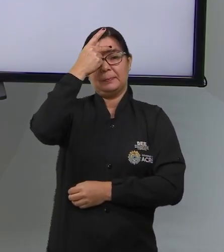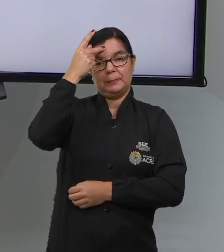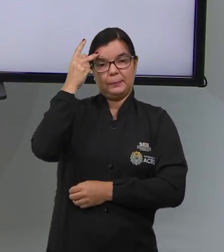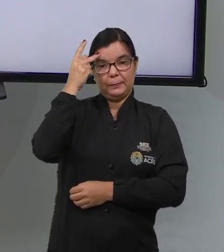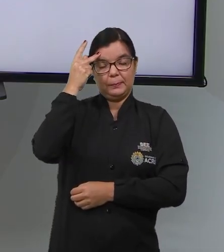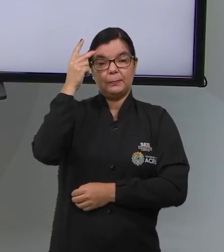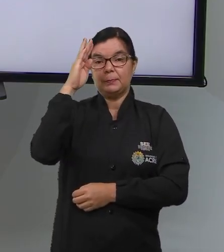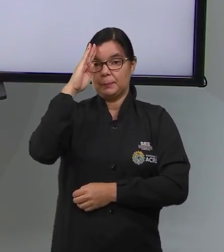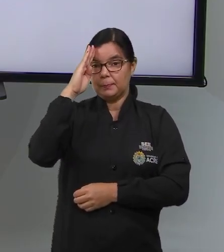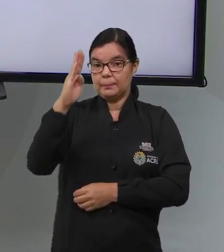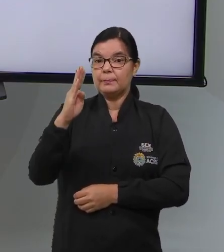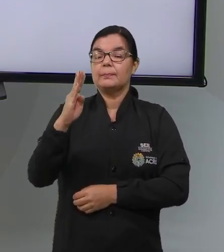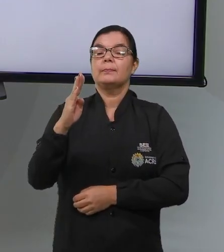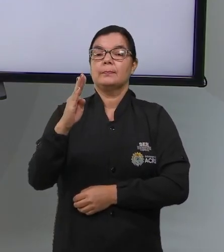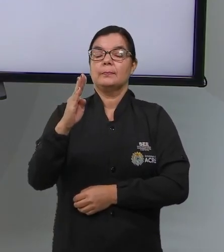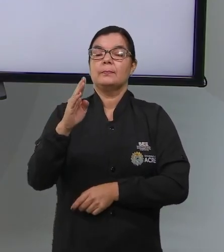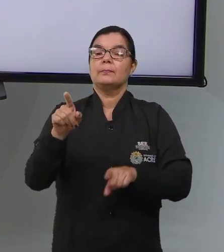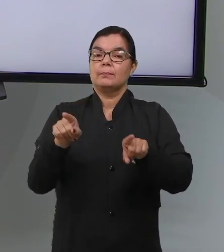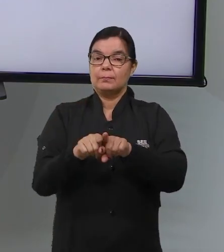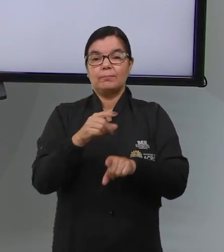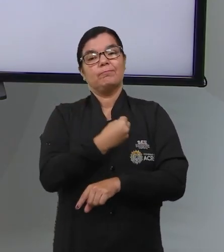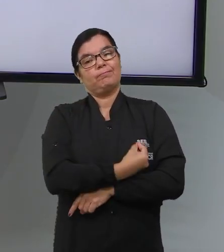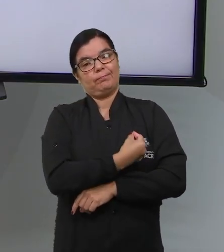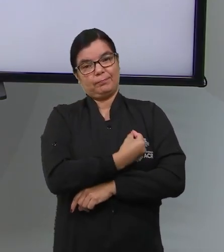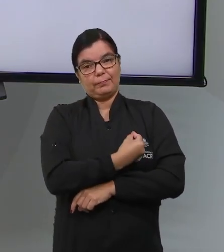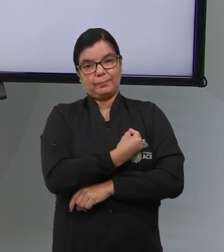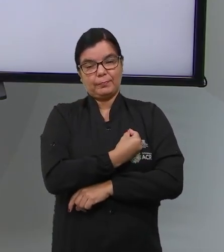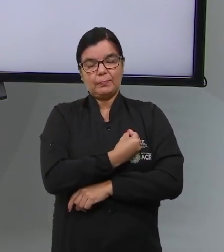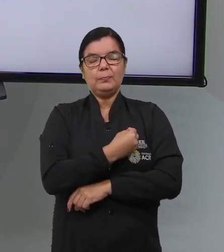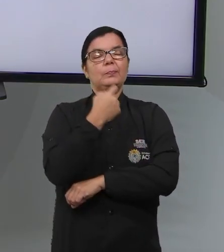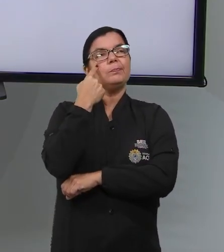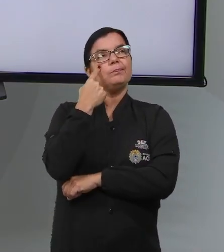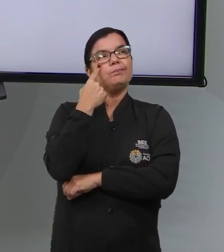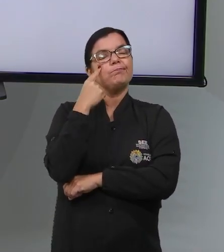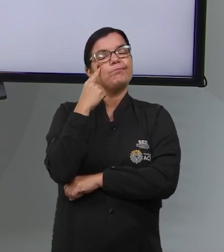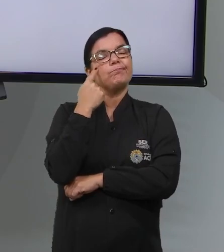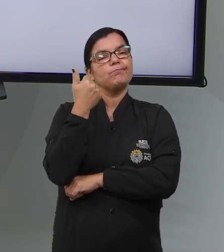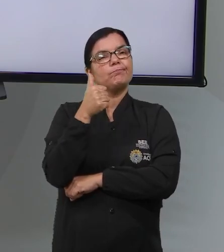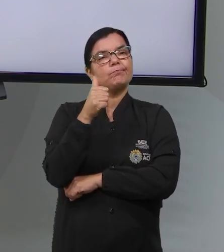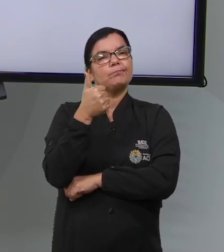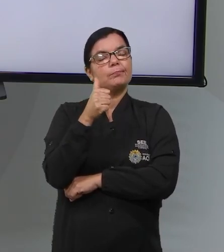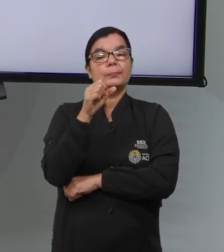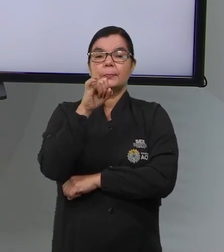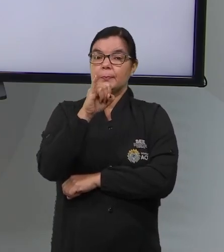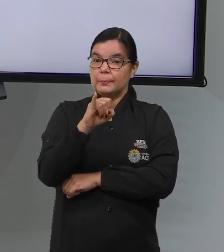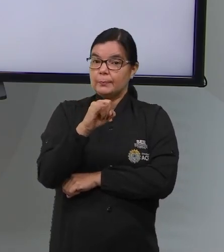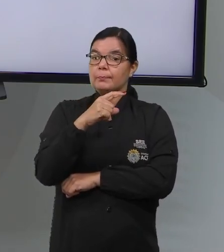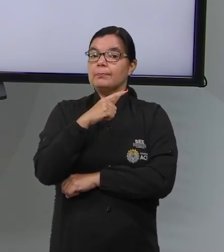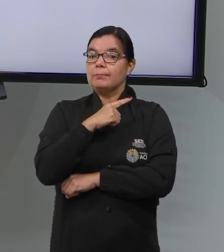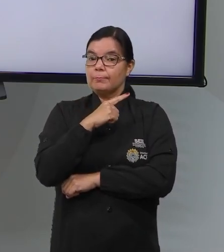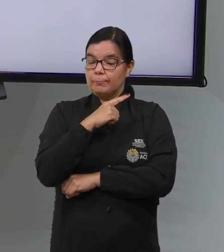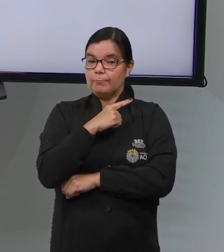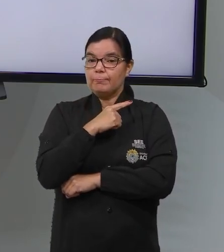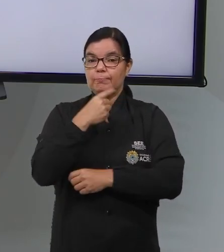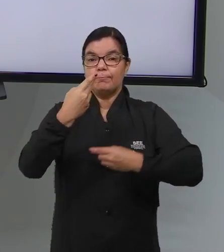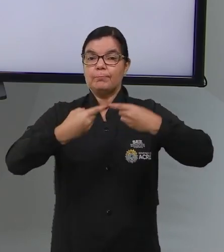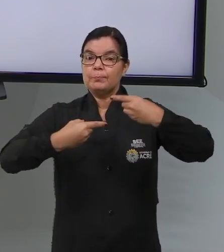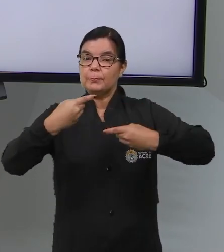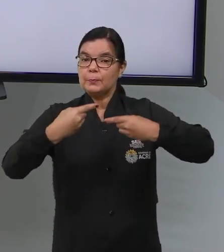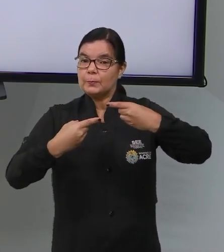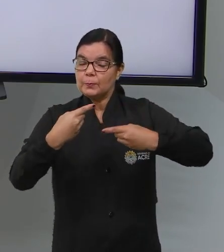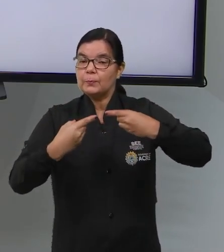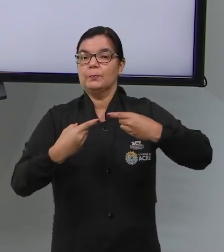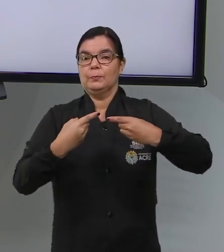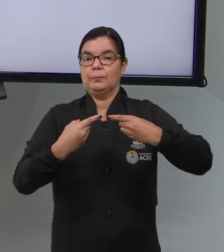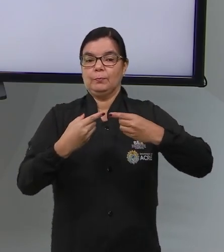pessoas, principalmente o modo de viver. Você para analisar, se nós trouxermos essa discussão para uma